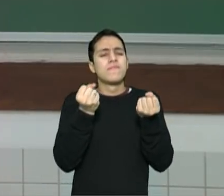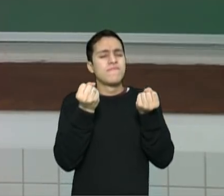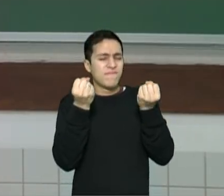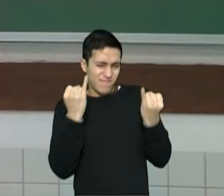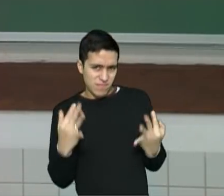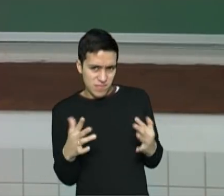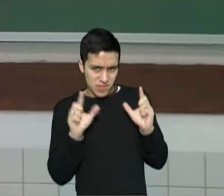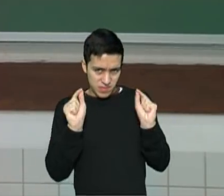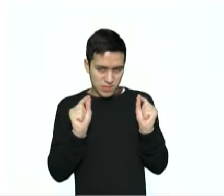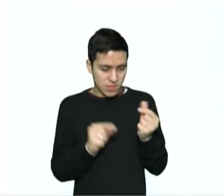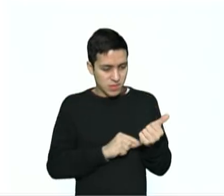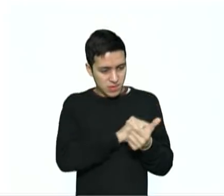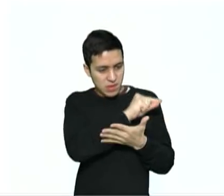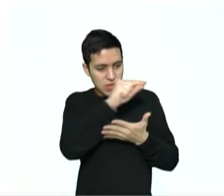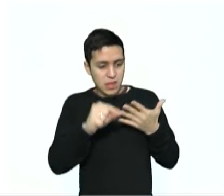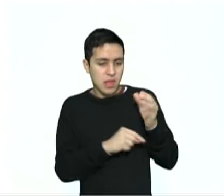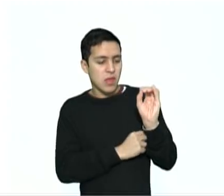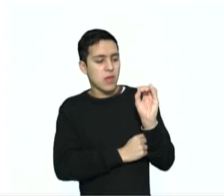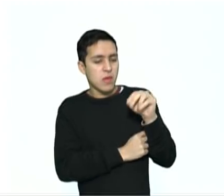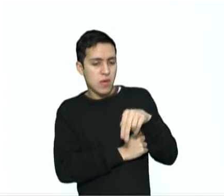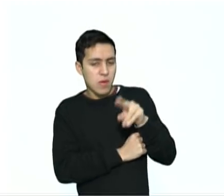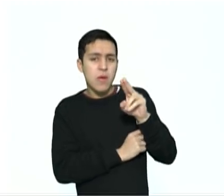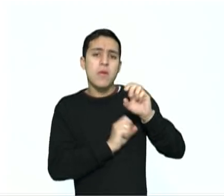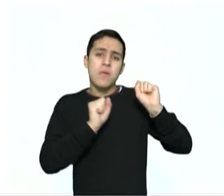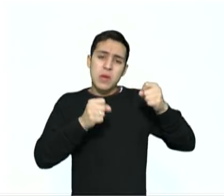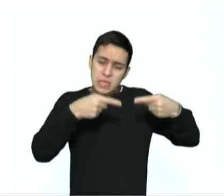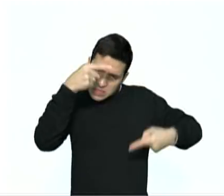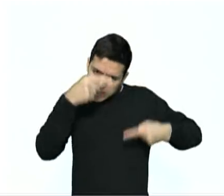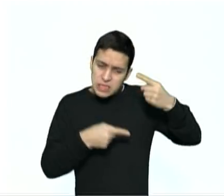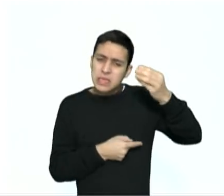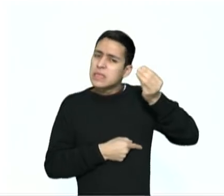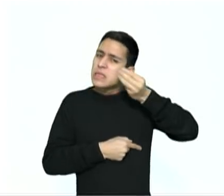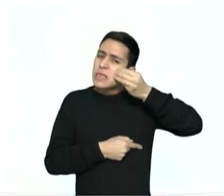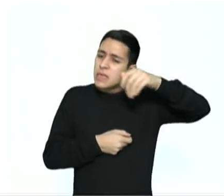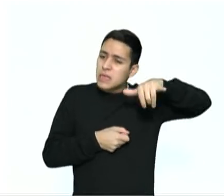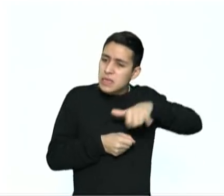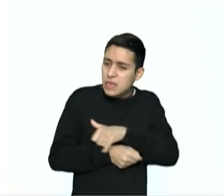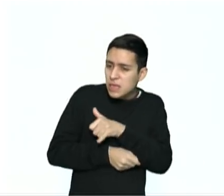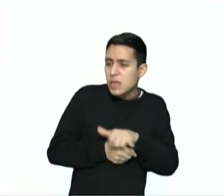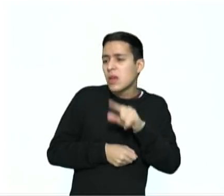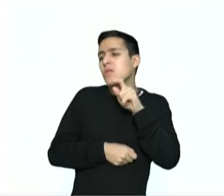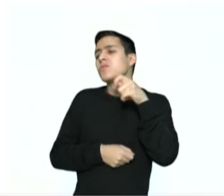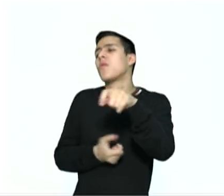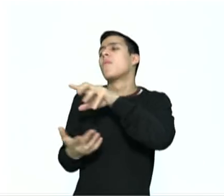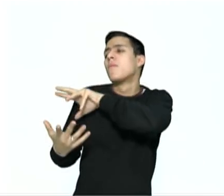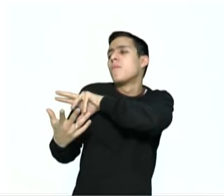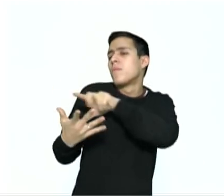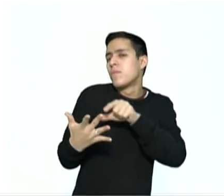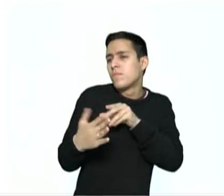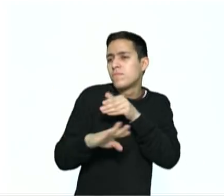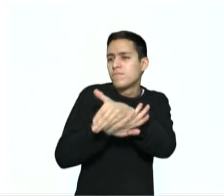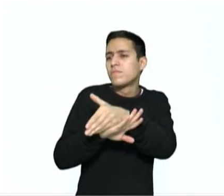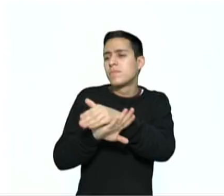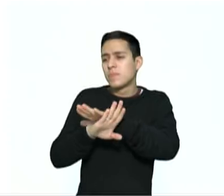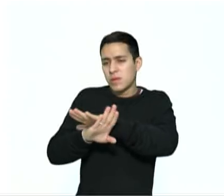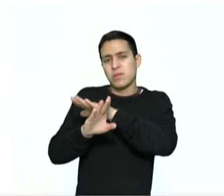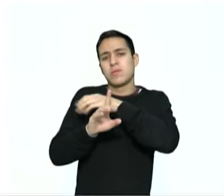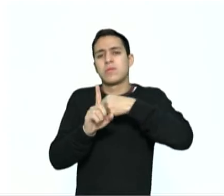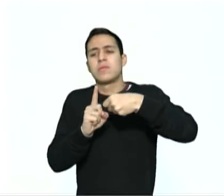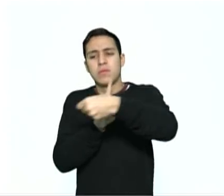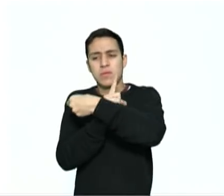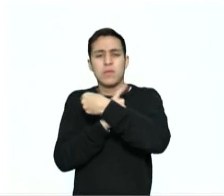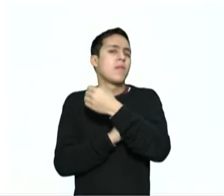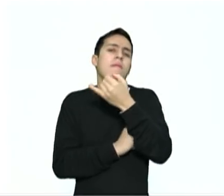seguintes itens. A ONU tem o poder de discutir e tomar medidas necessárias em questões mundiais pela sociedade, como questão